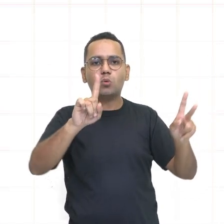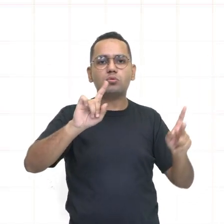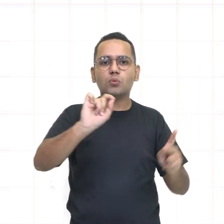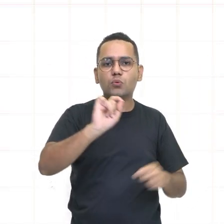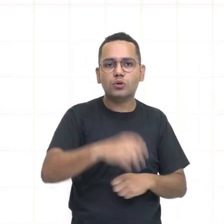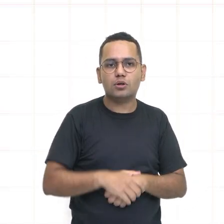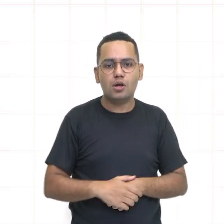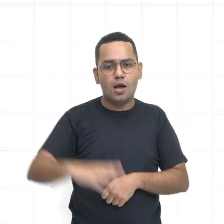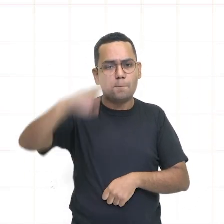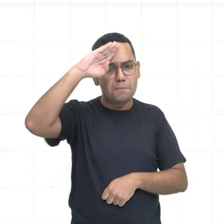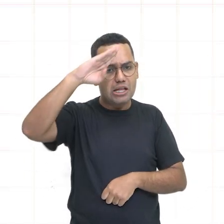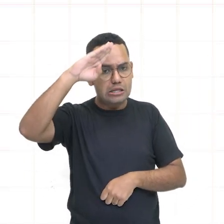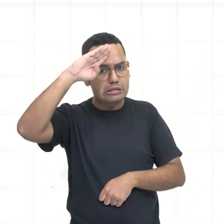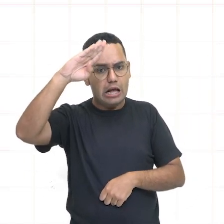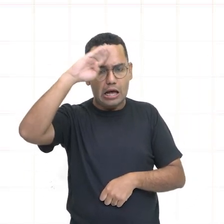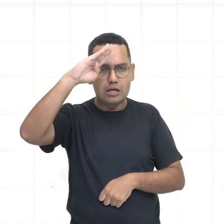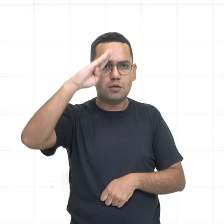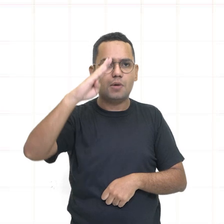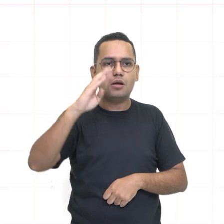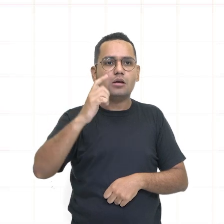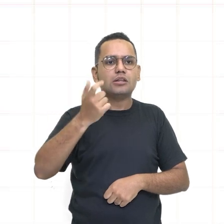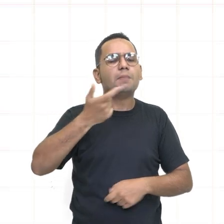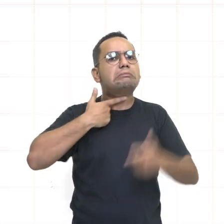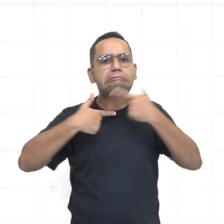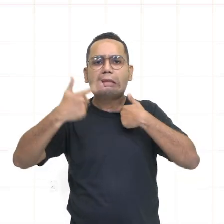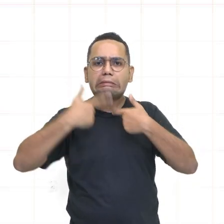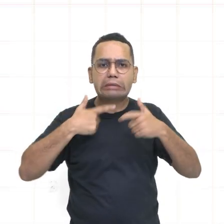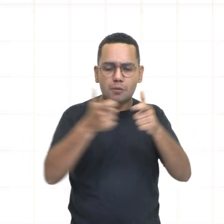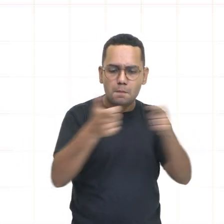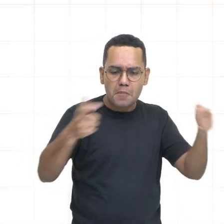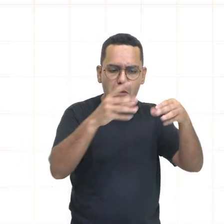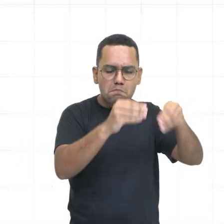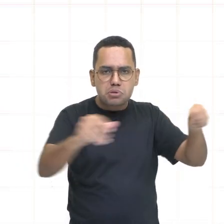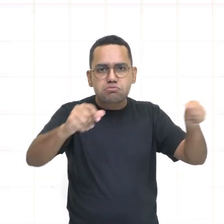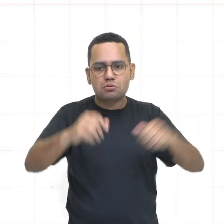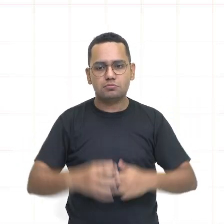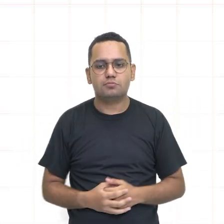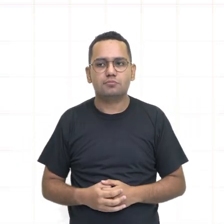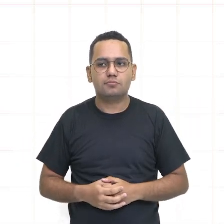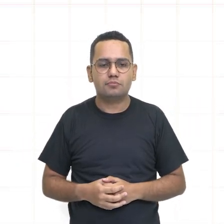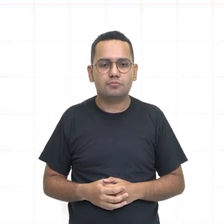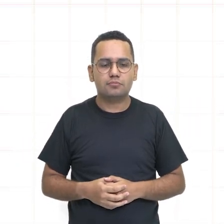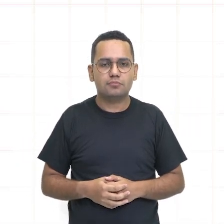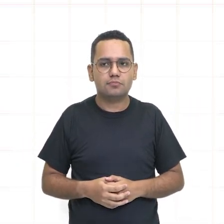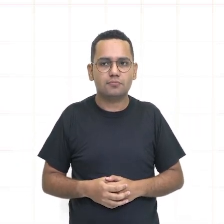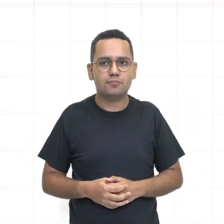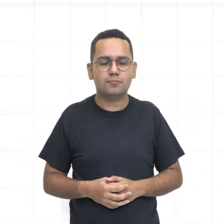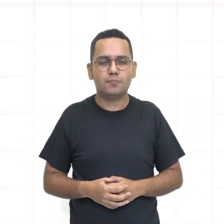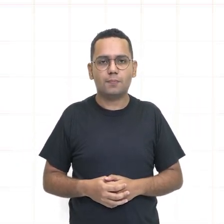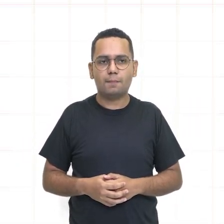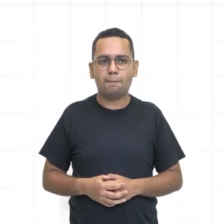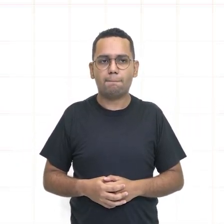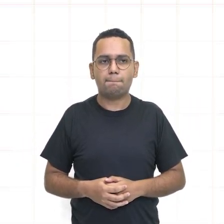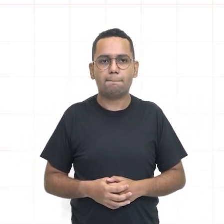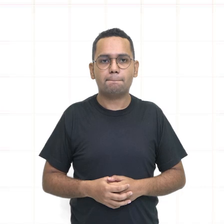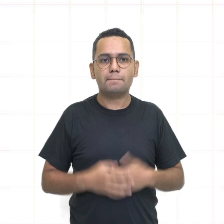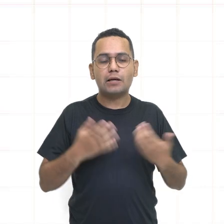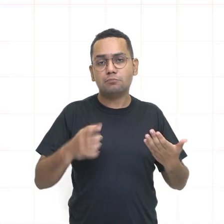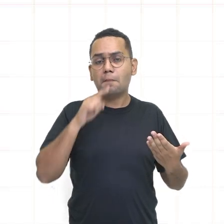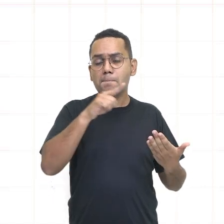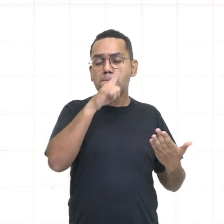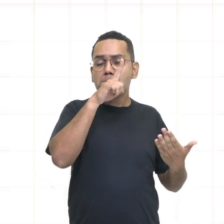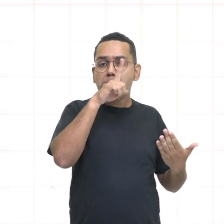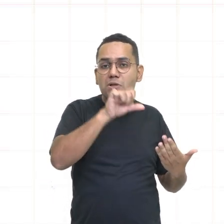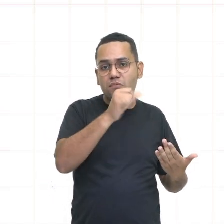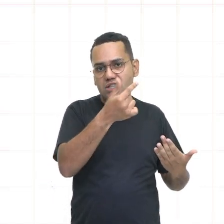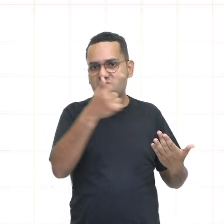ao militarismo e o desejo de expansão territorial. Então, em 1925, Mussolini ele vai se tornar Duce, que